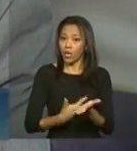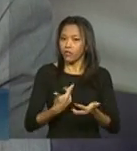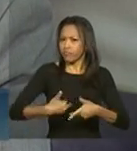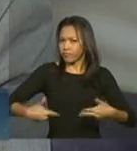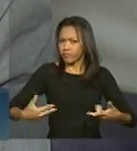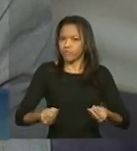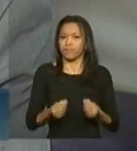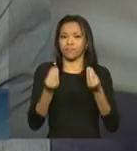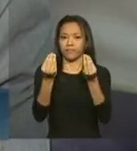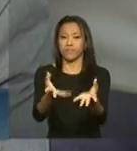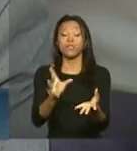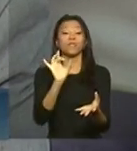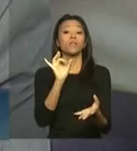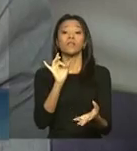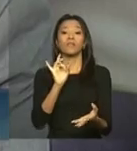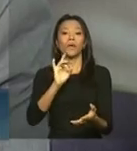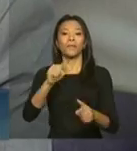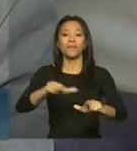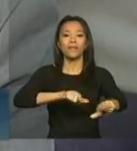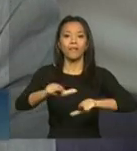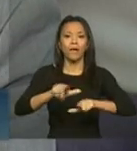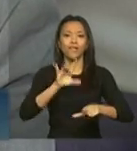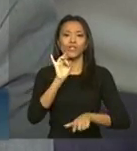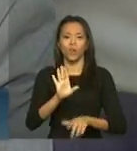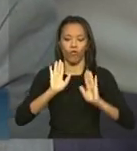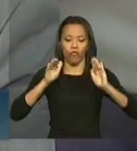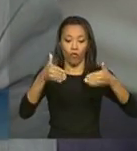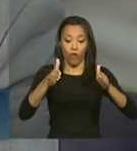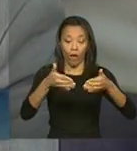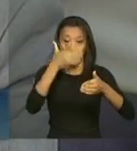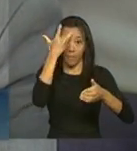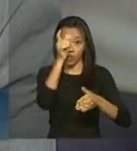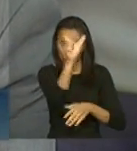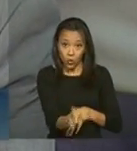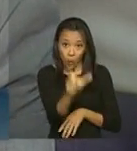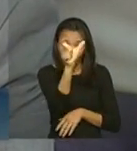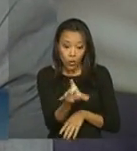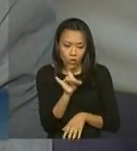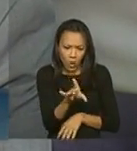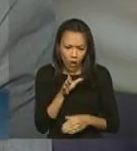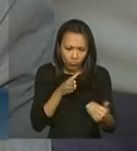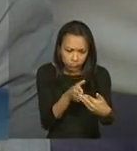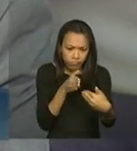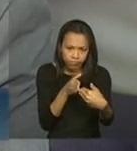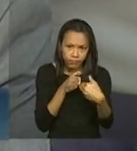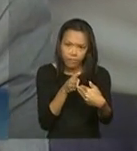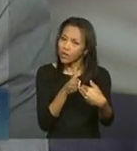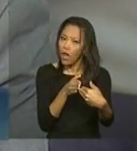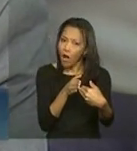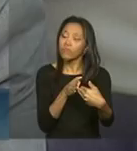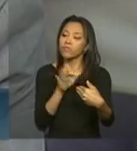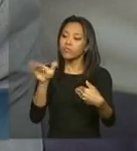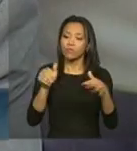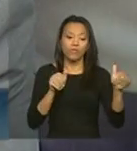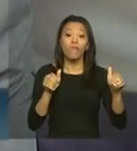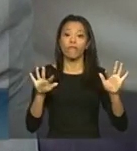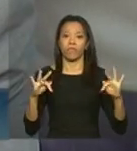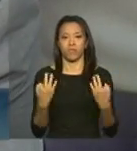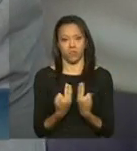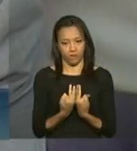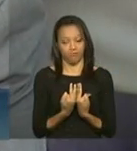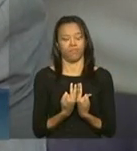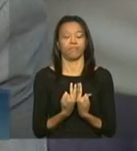não trabalhar individualmente o paciente, mas a mobilização da família, até porque, né, por todos